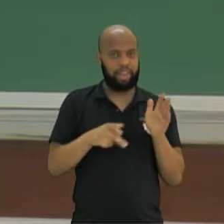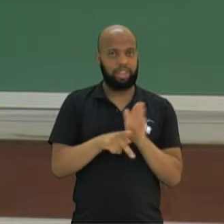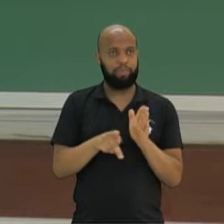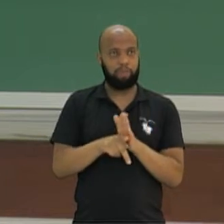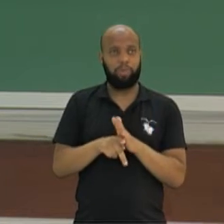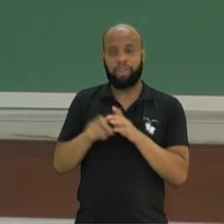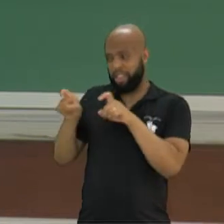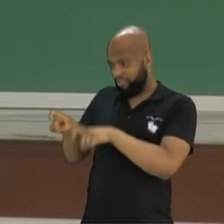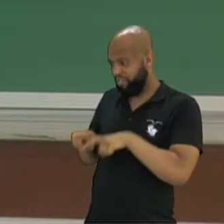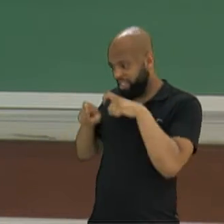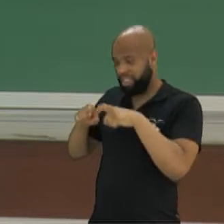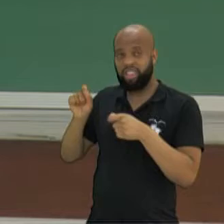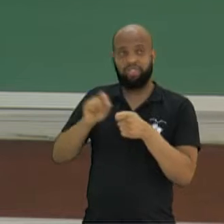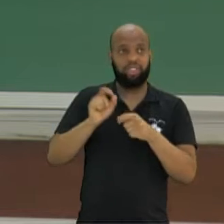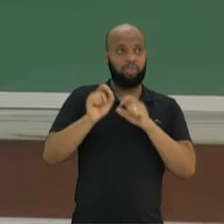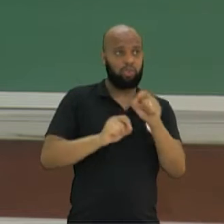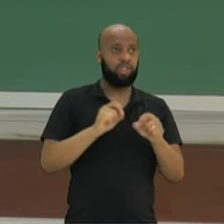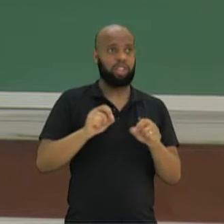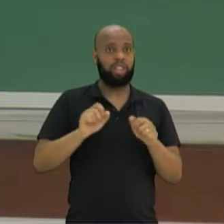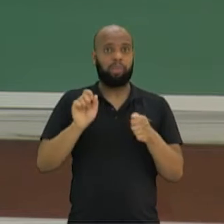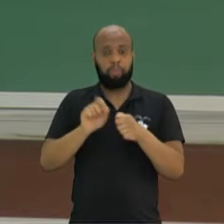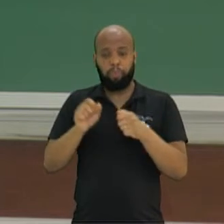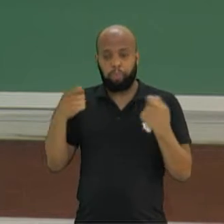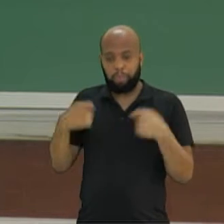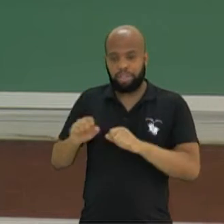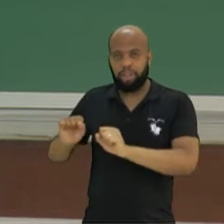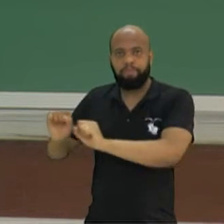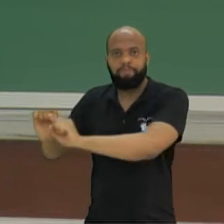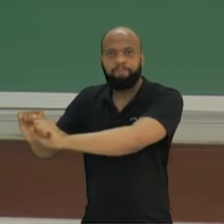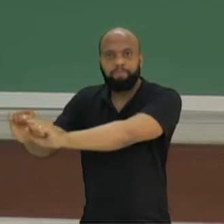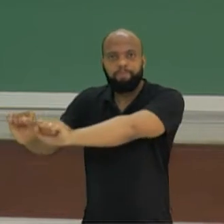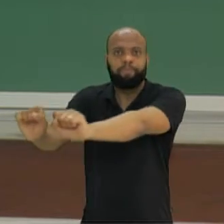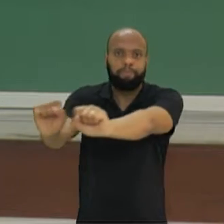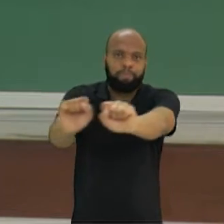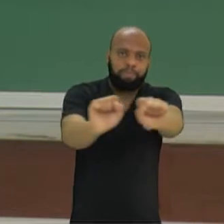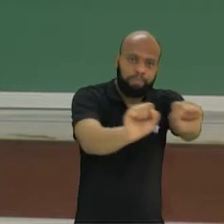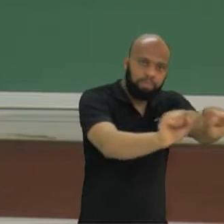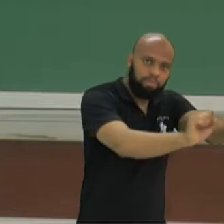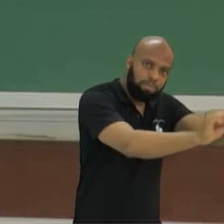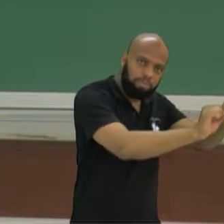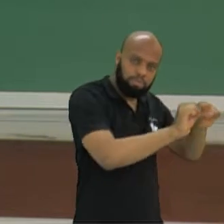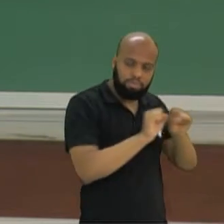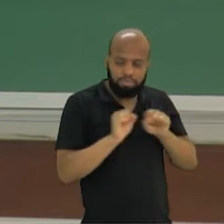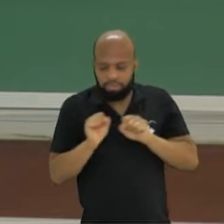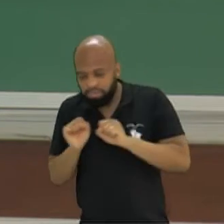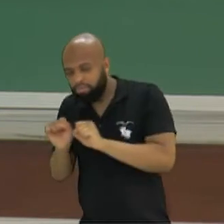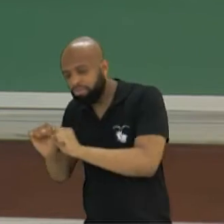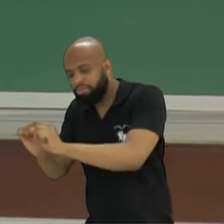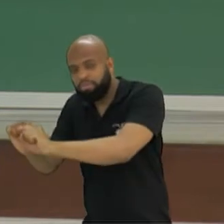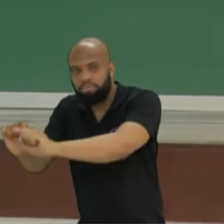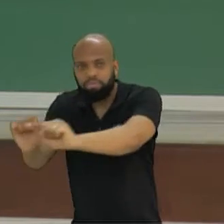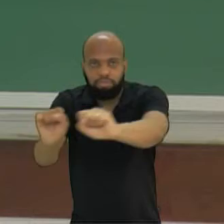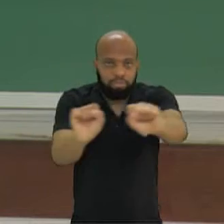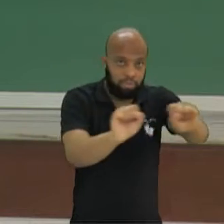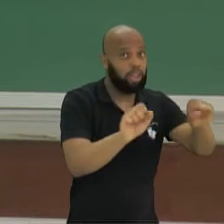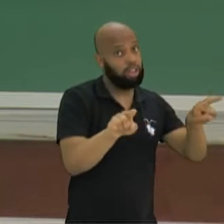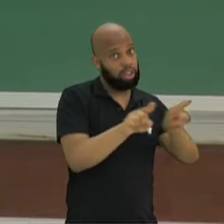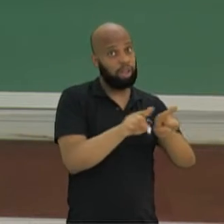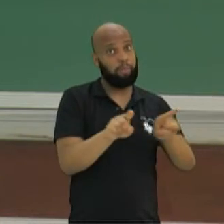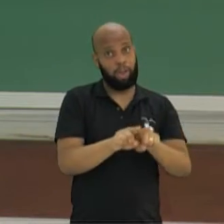Ela fabricava com força manual, ok? Né? Com escravizados, ou o boi ou o